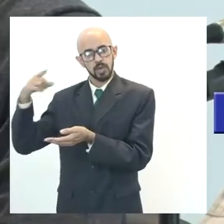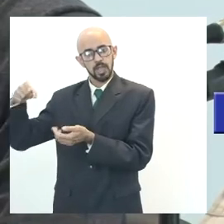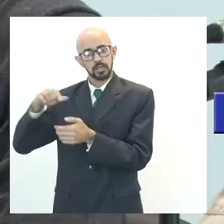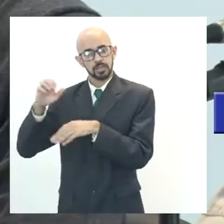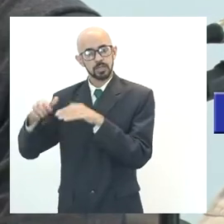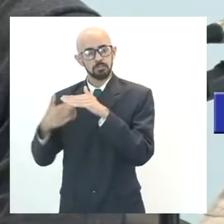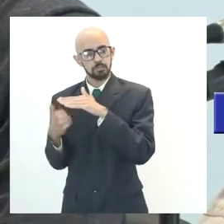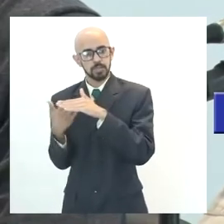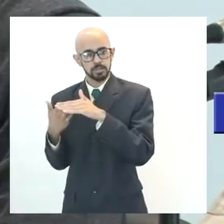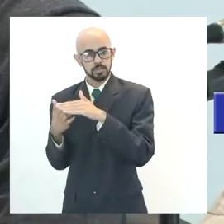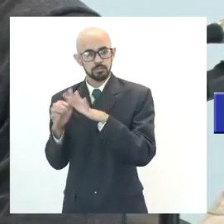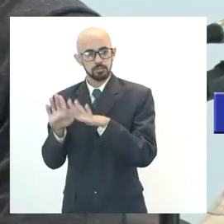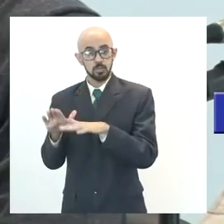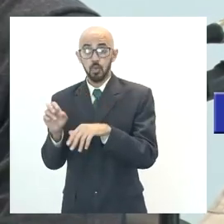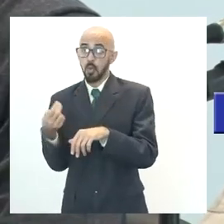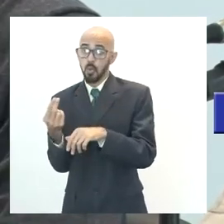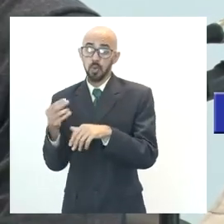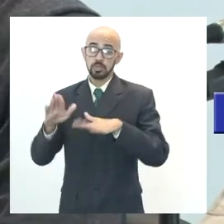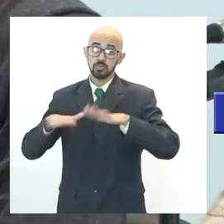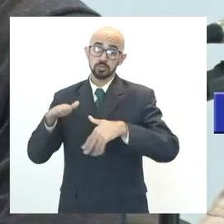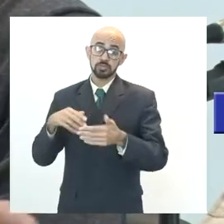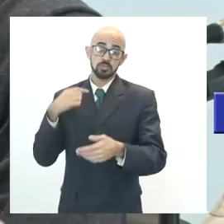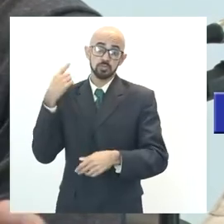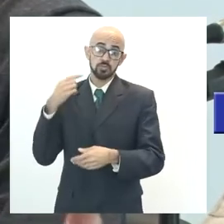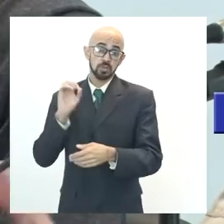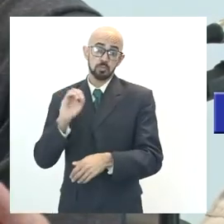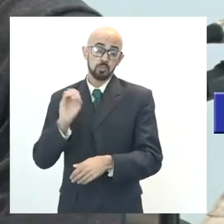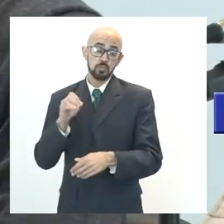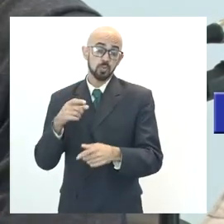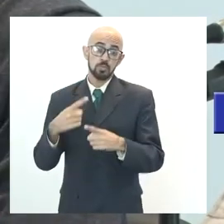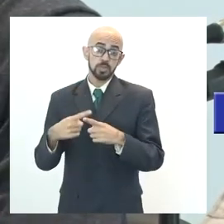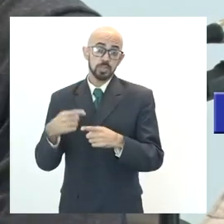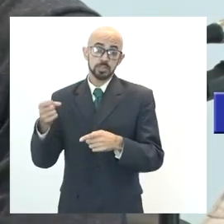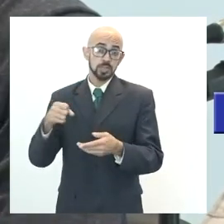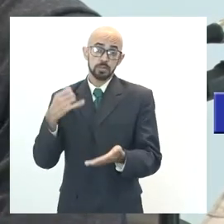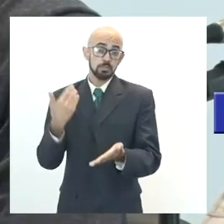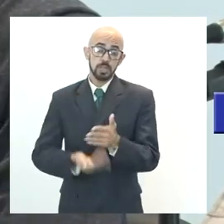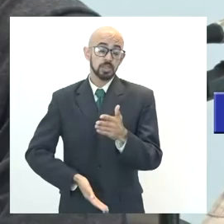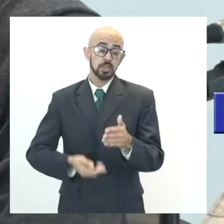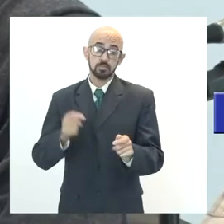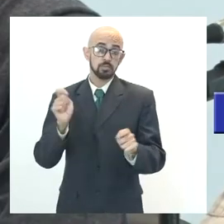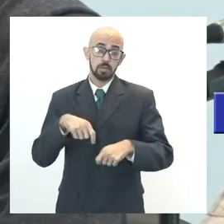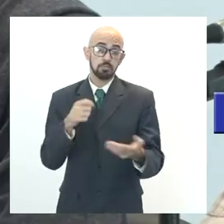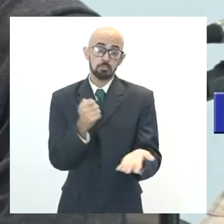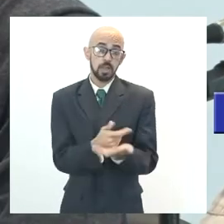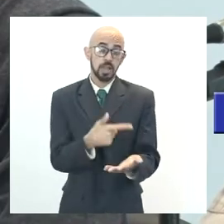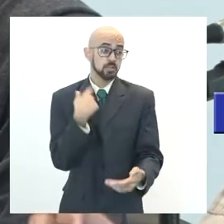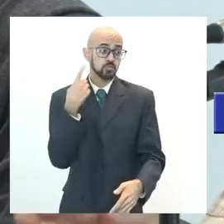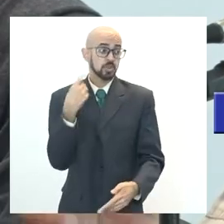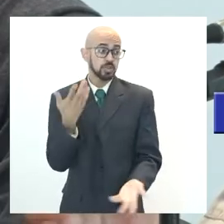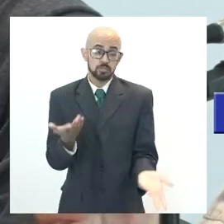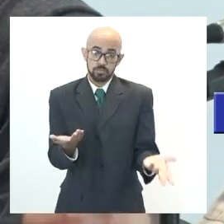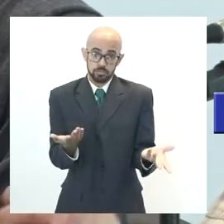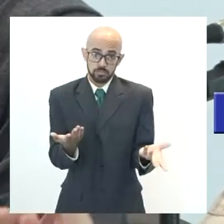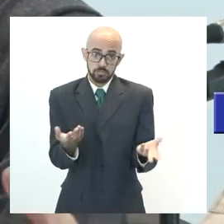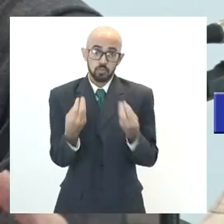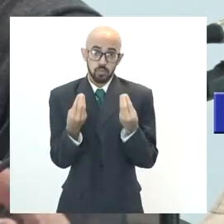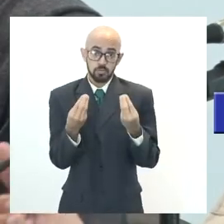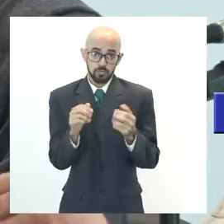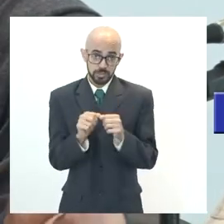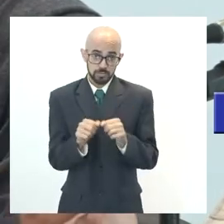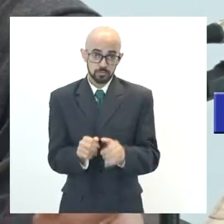ele sem advogado e nenhum porque a série perder ele vai ter que pagar e ele não tem nem dinheiro para comer como é que ele vai pagar advogado né então